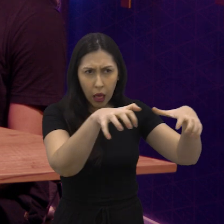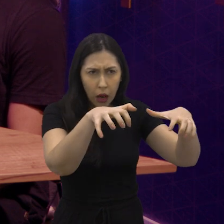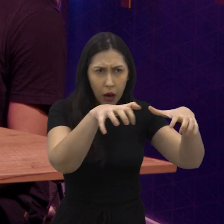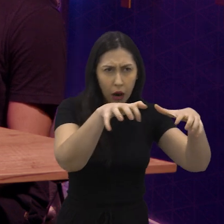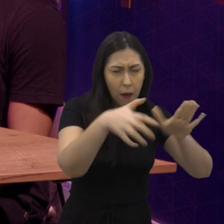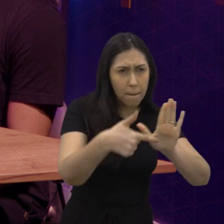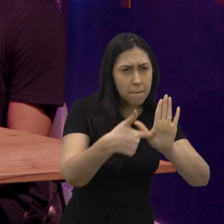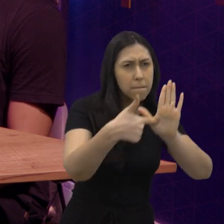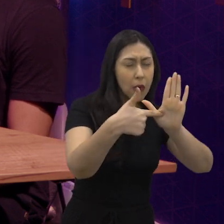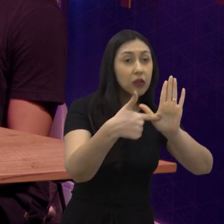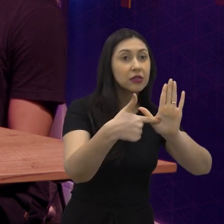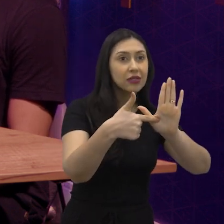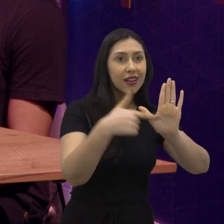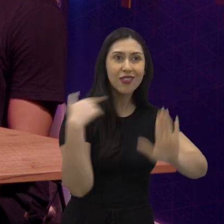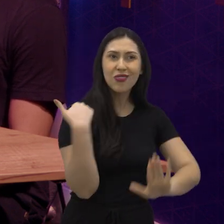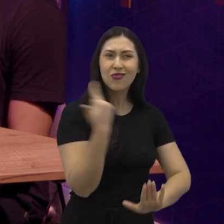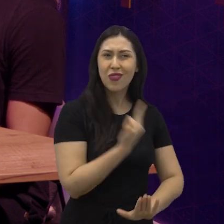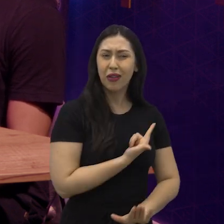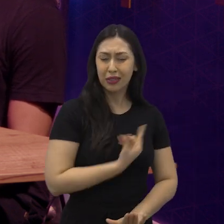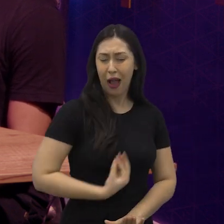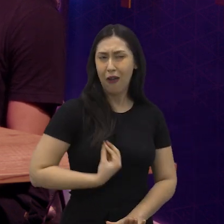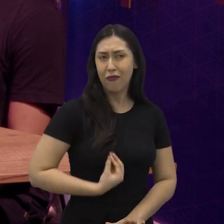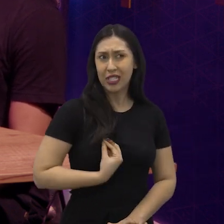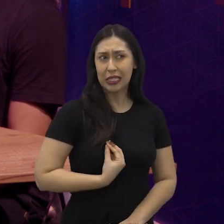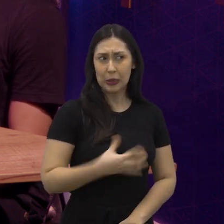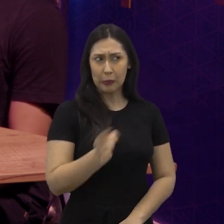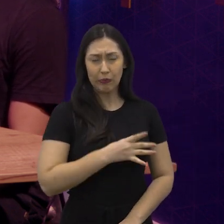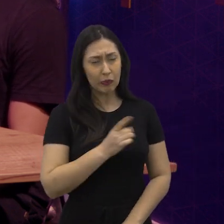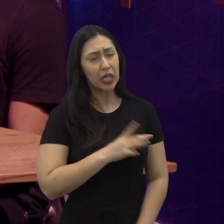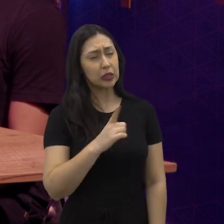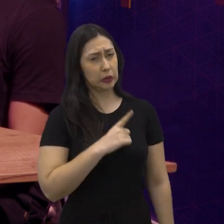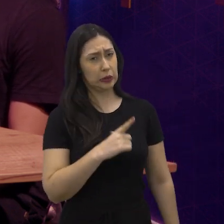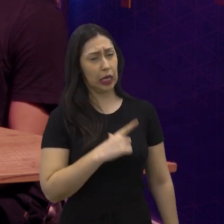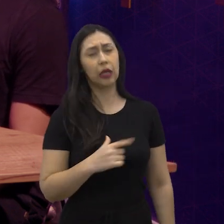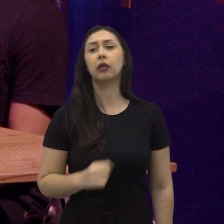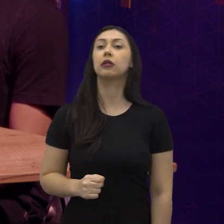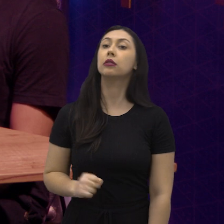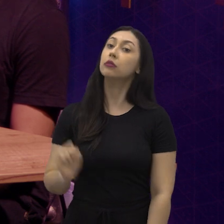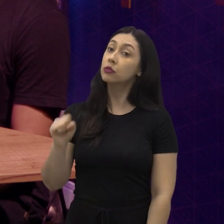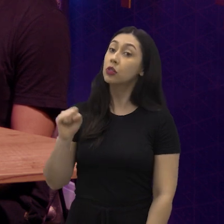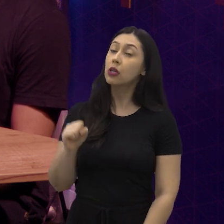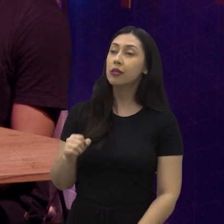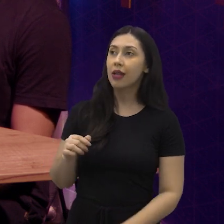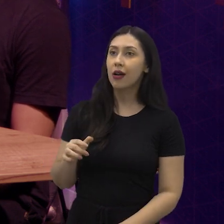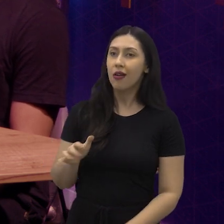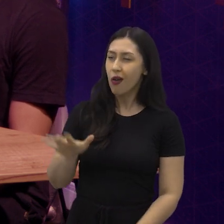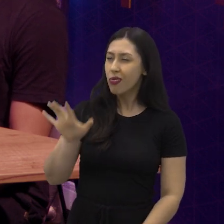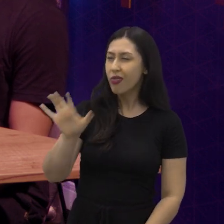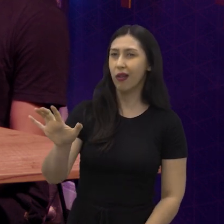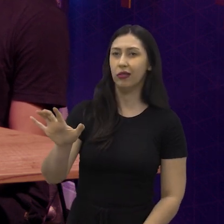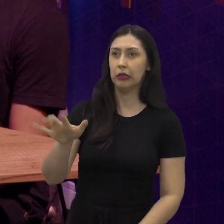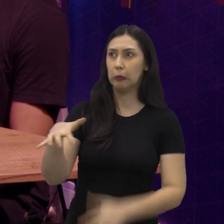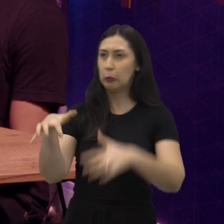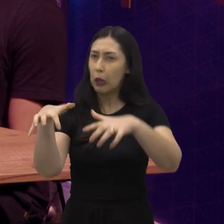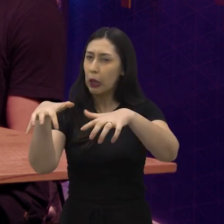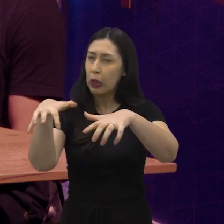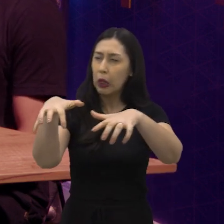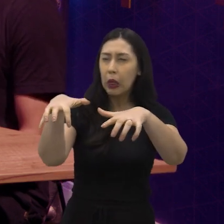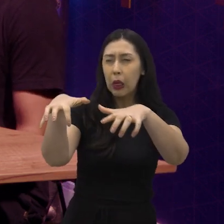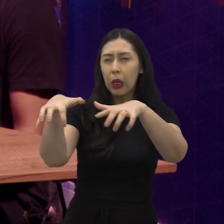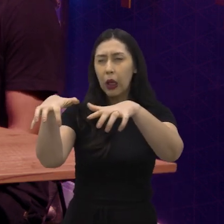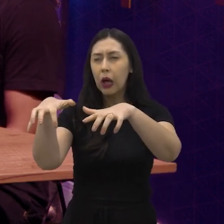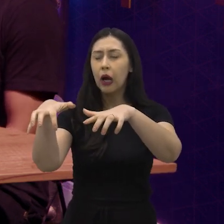do terror que existe no próprio ser humano, né, Samu? E eu acho que assim, o gênero horror, terror, né? A gente